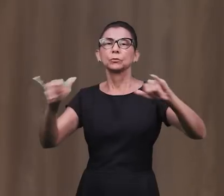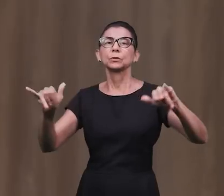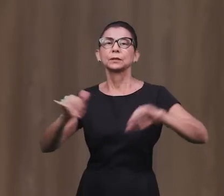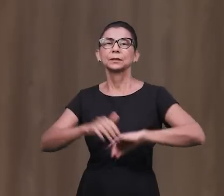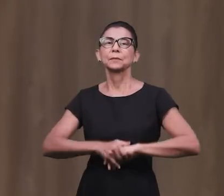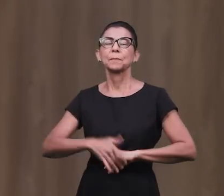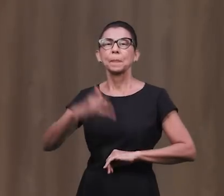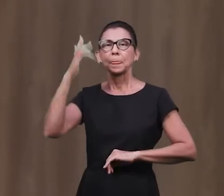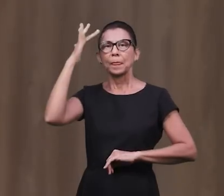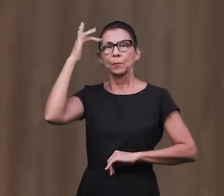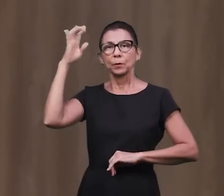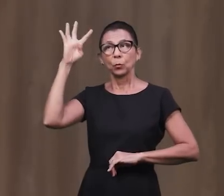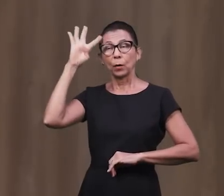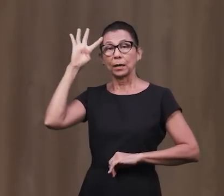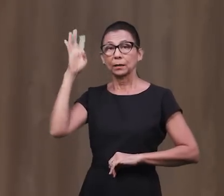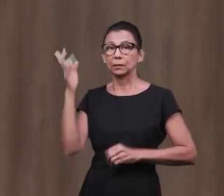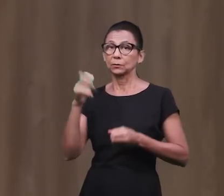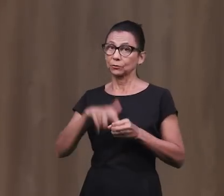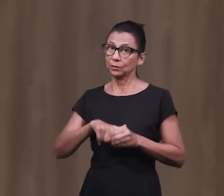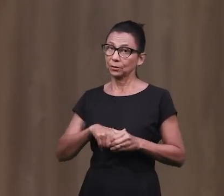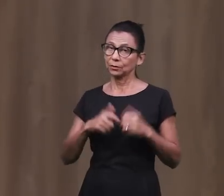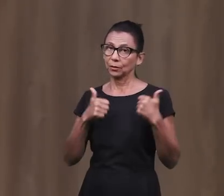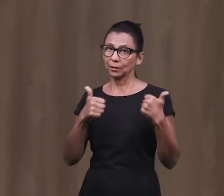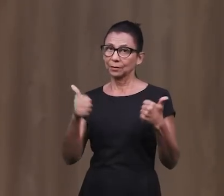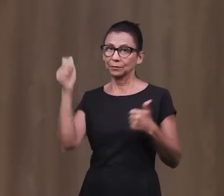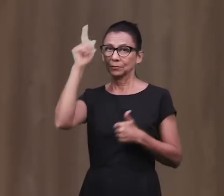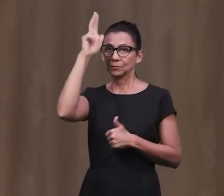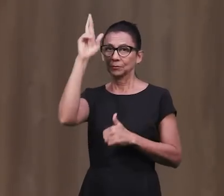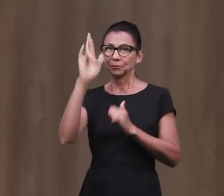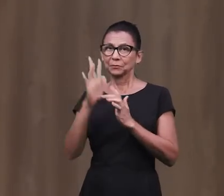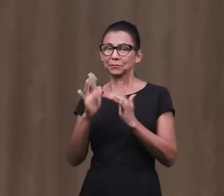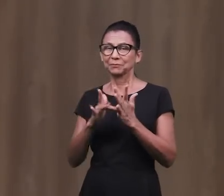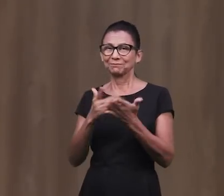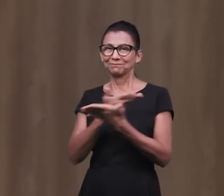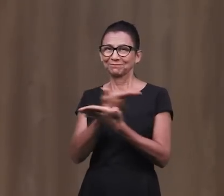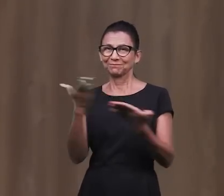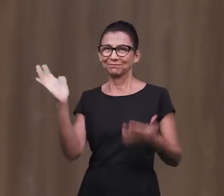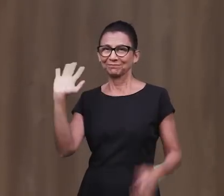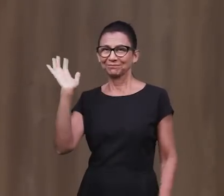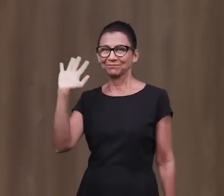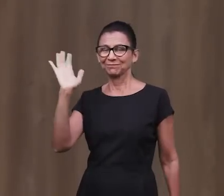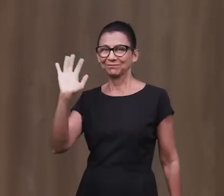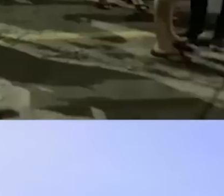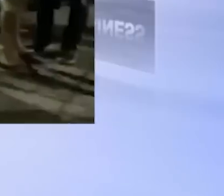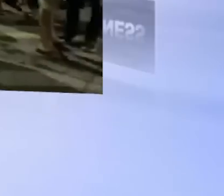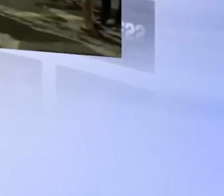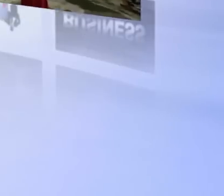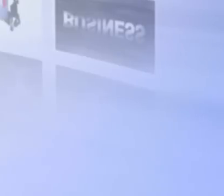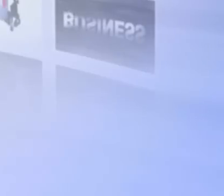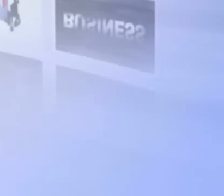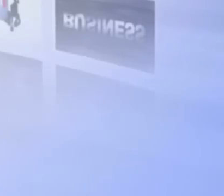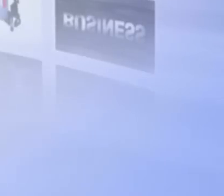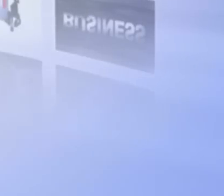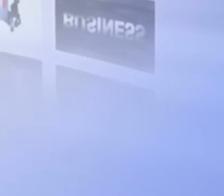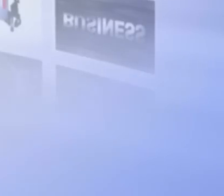alcançadas. Amanhã, quarta-feira, estaremos de volta, hein? A todos, a paz do Senhor Jesus. Até amanhã!